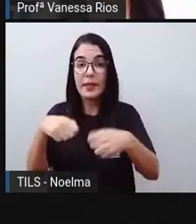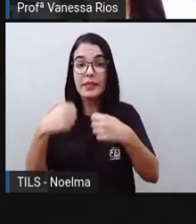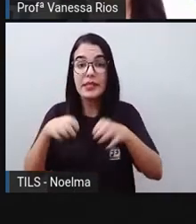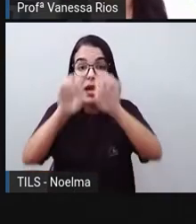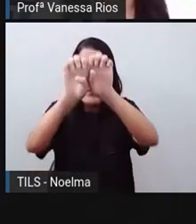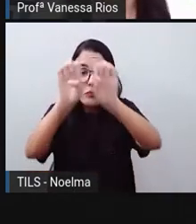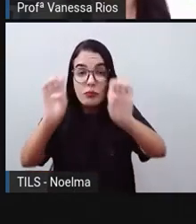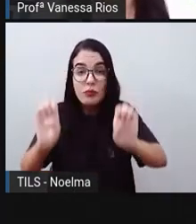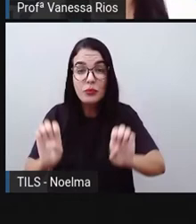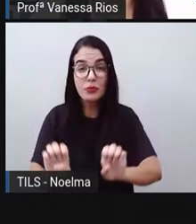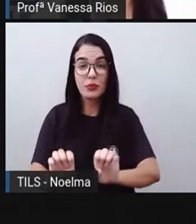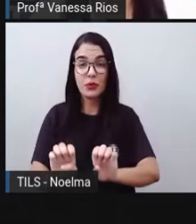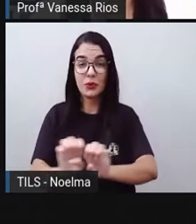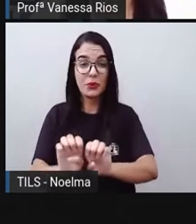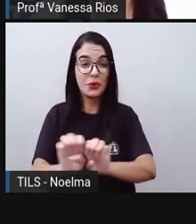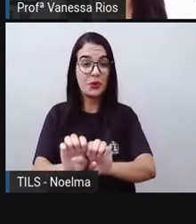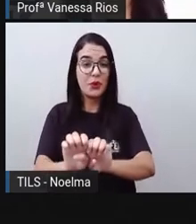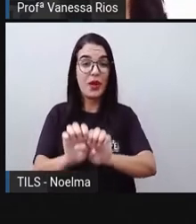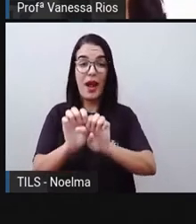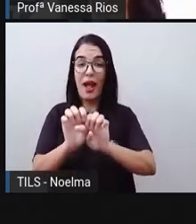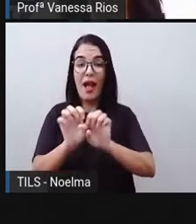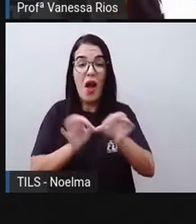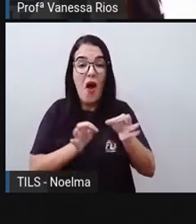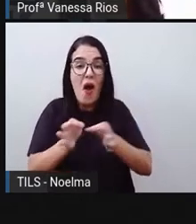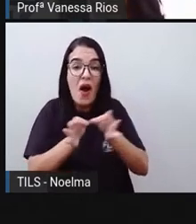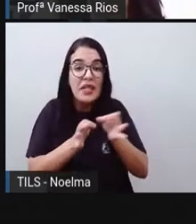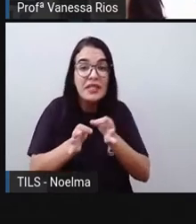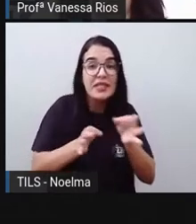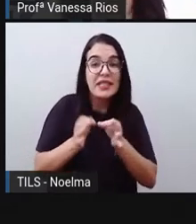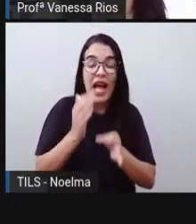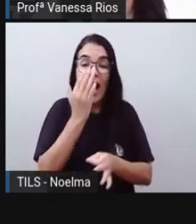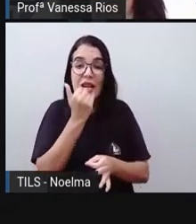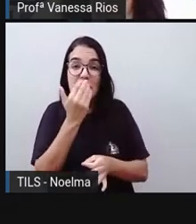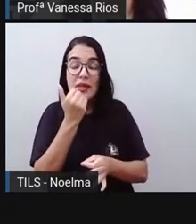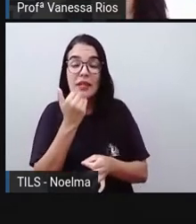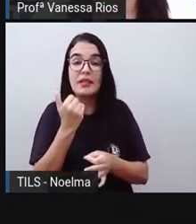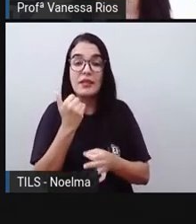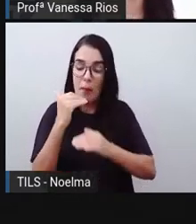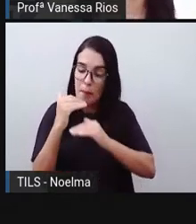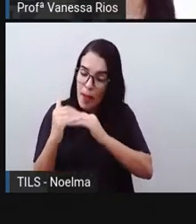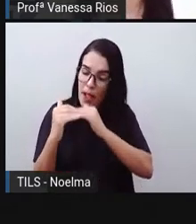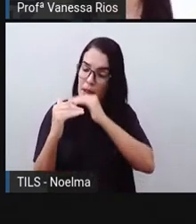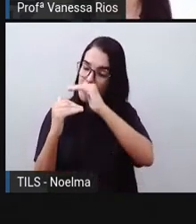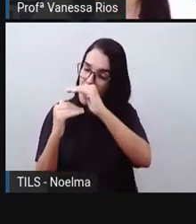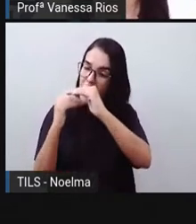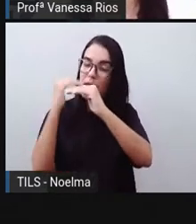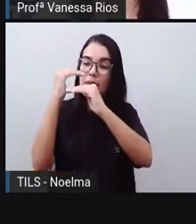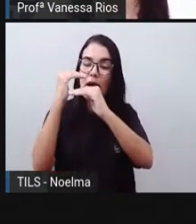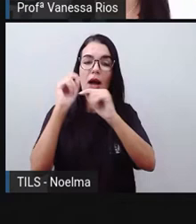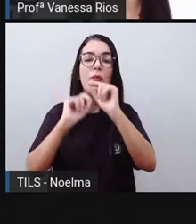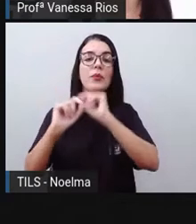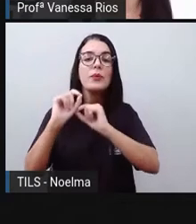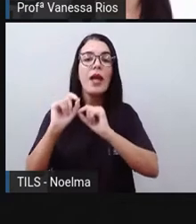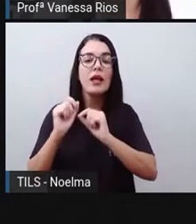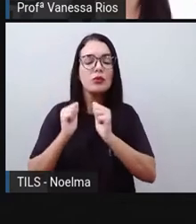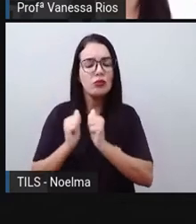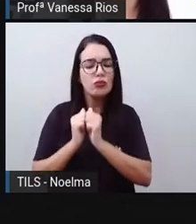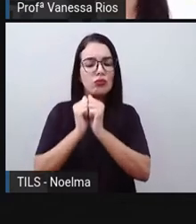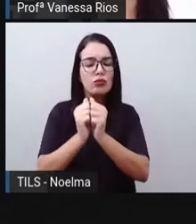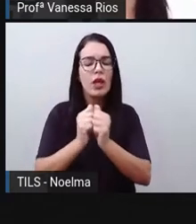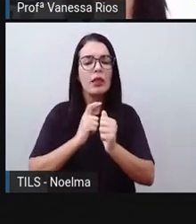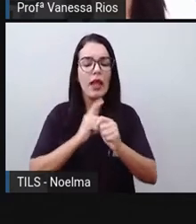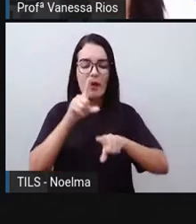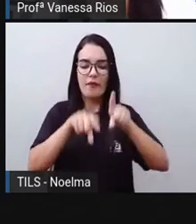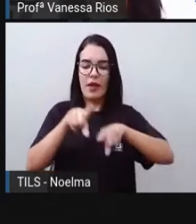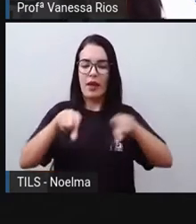estruturar, não é? Nós precisamos organizar a nossa alimentação de forma que ela acompanhe essa variedade